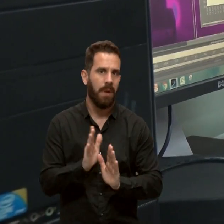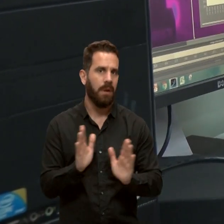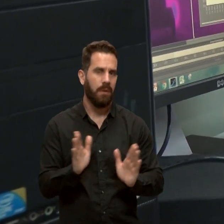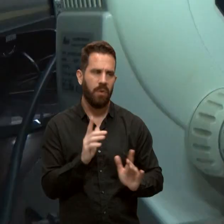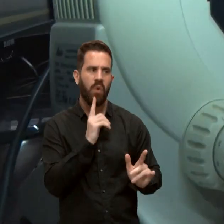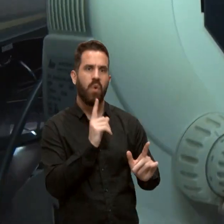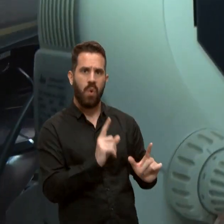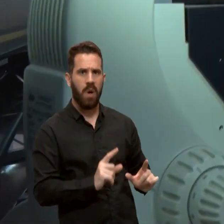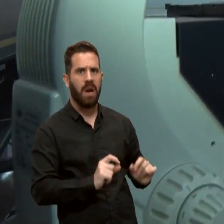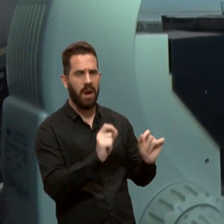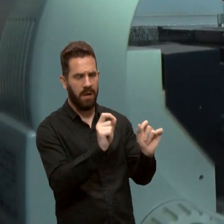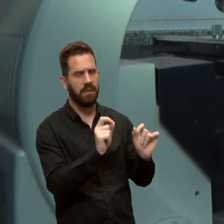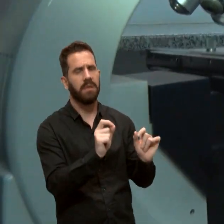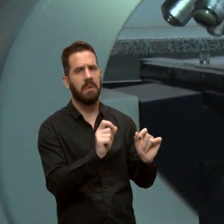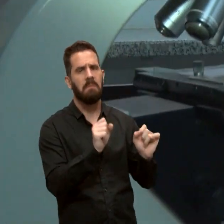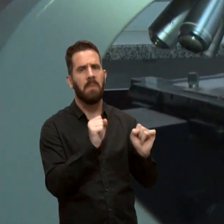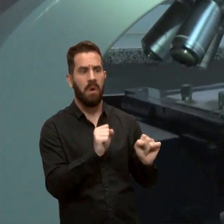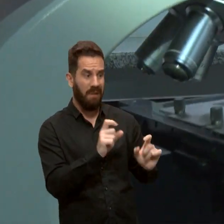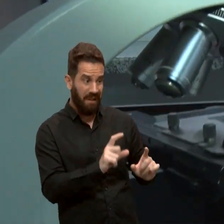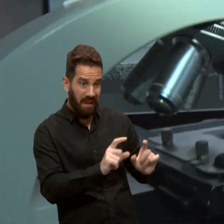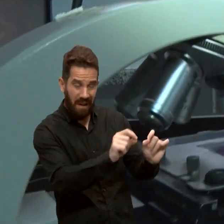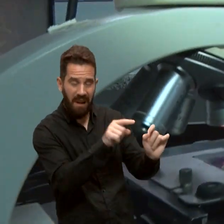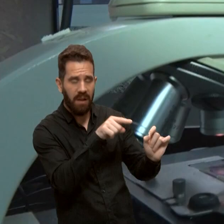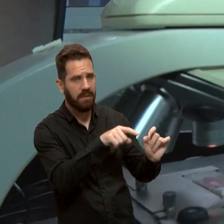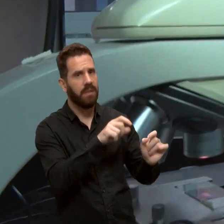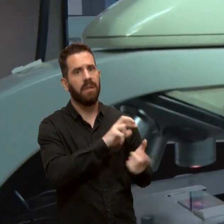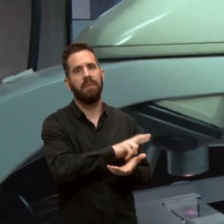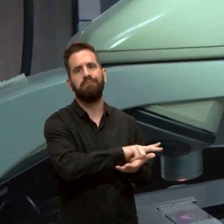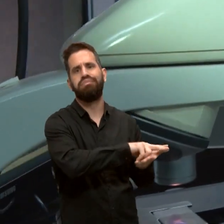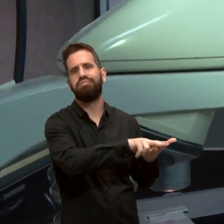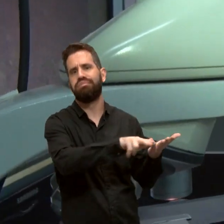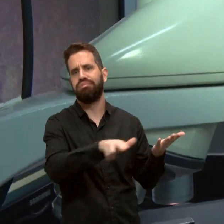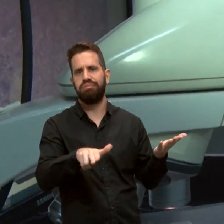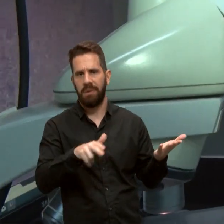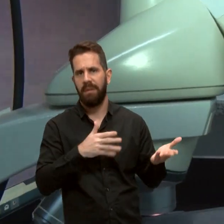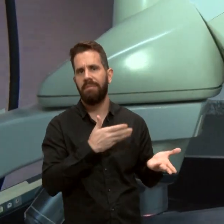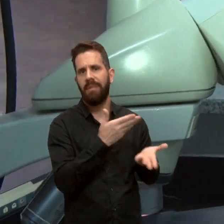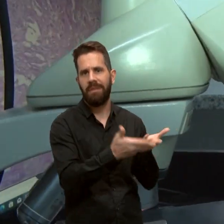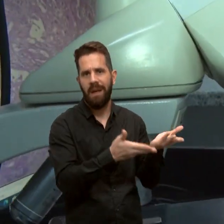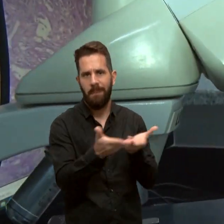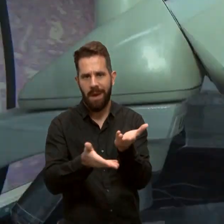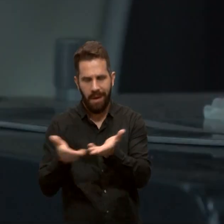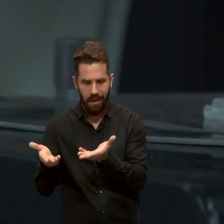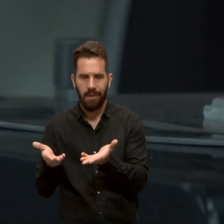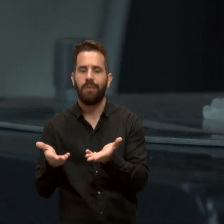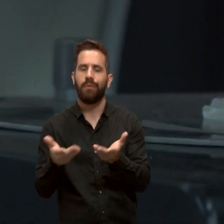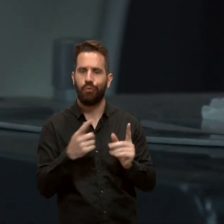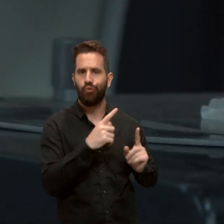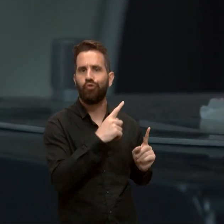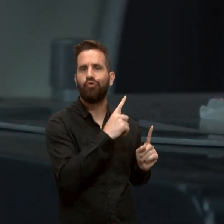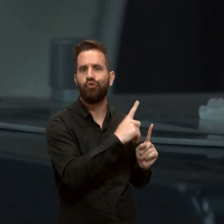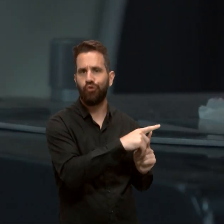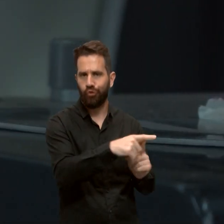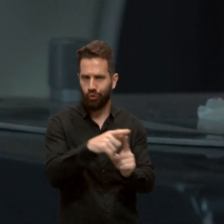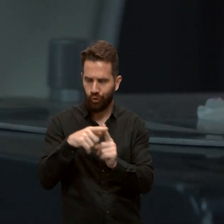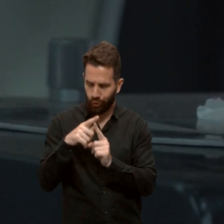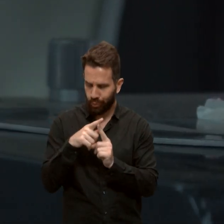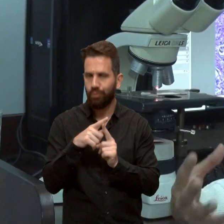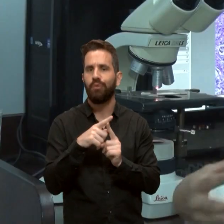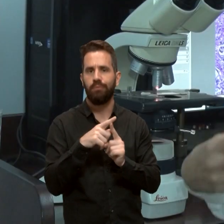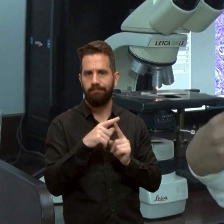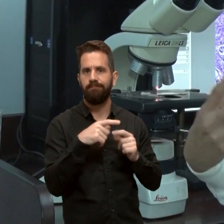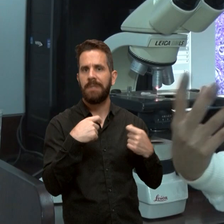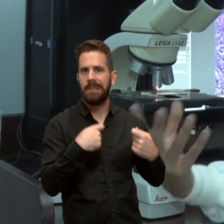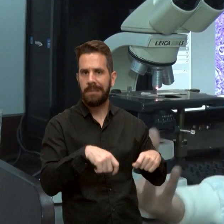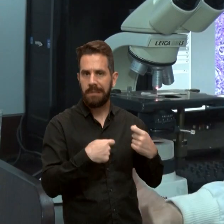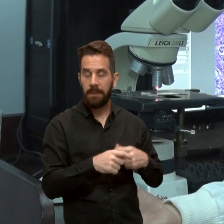câncer é importante, porque normalmente o tratamento do câncer ele é multimodal, ele é feito com várias diferentes técnicas,